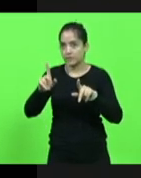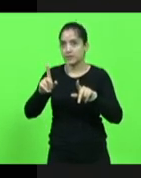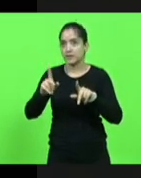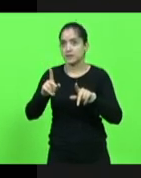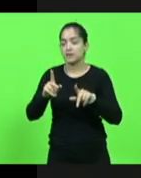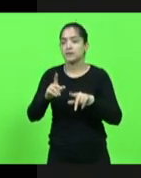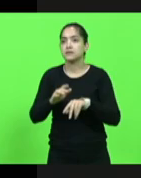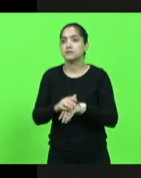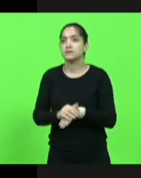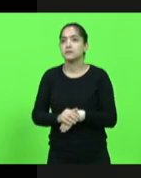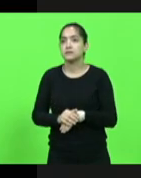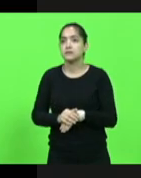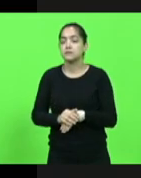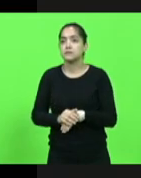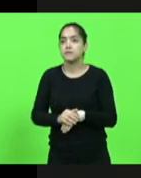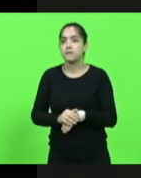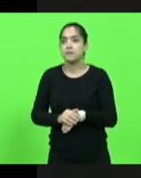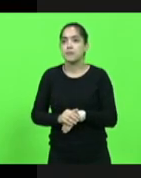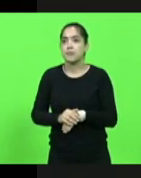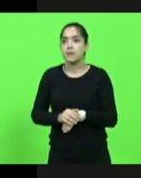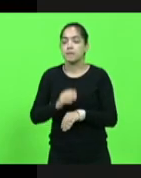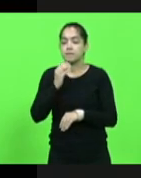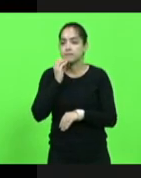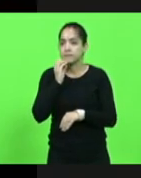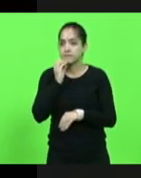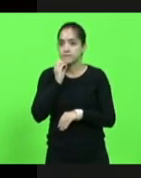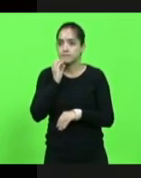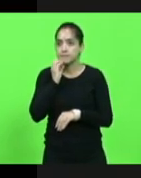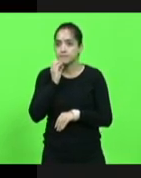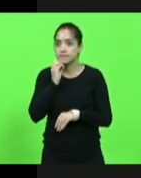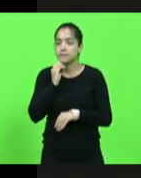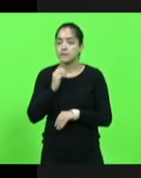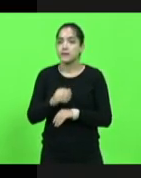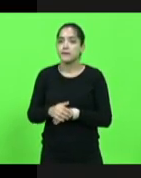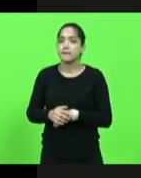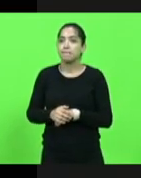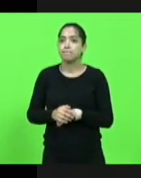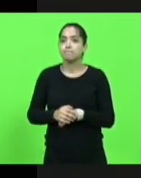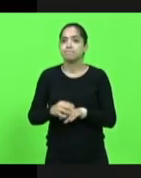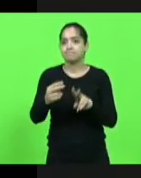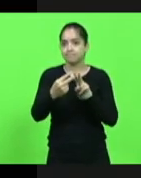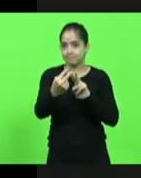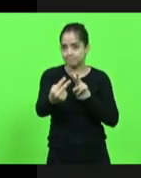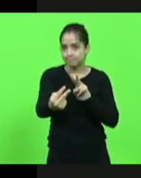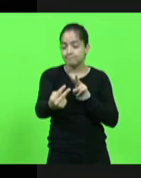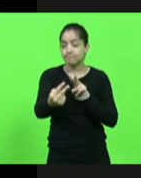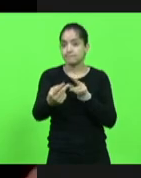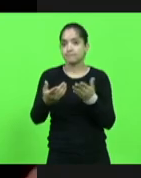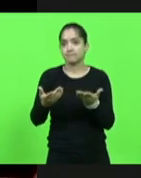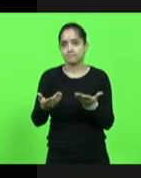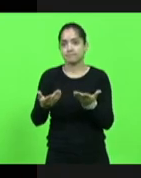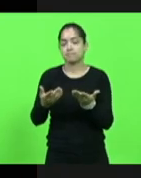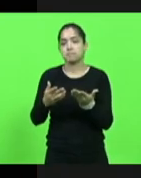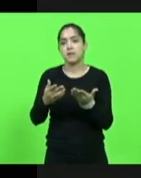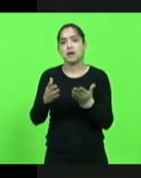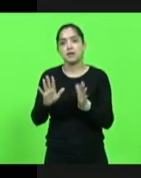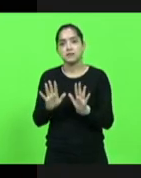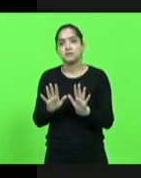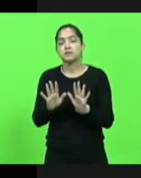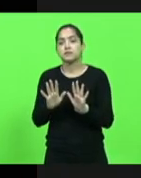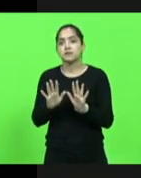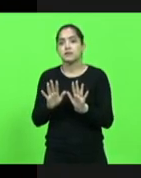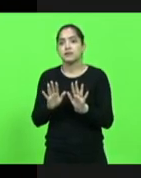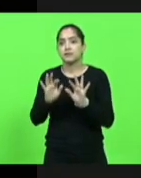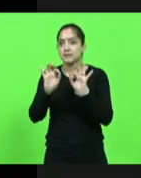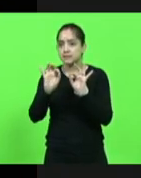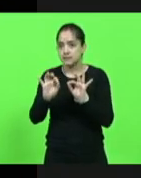na questão de virtual, né? Mas não tenha dúvida nenhuma, nós temos